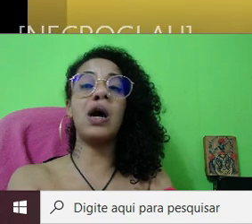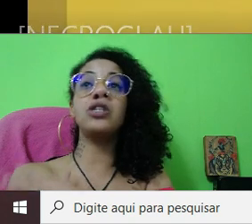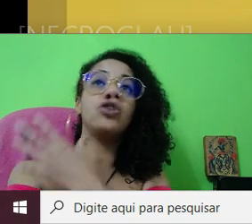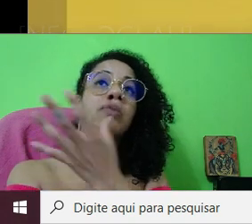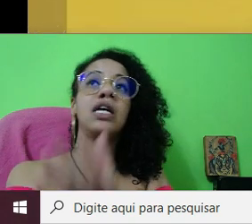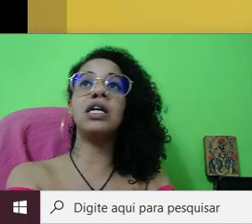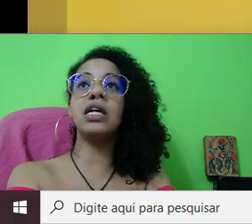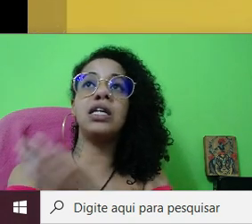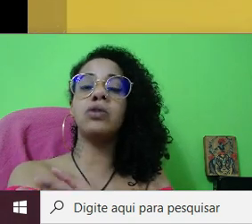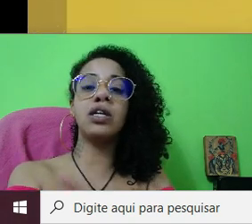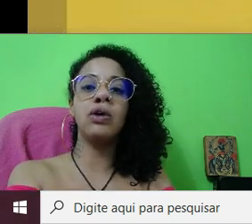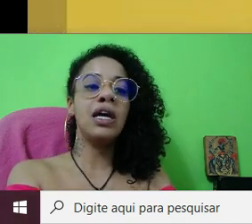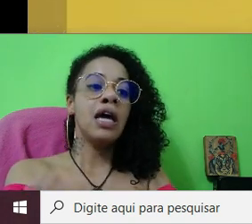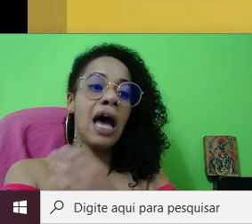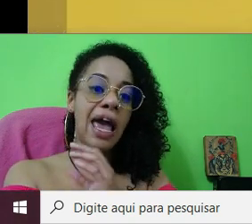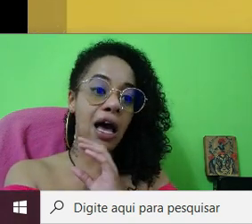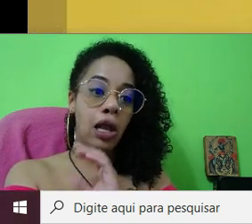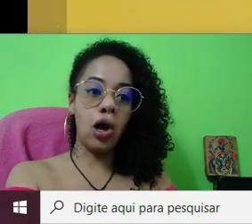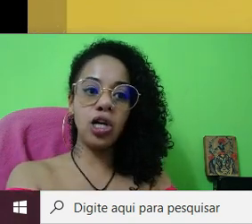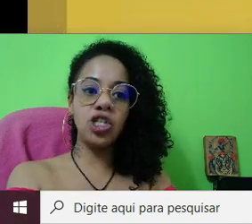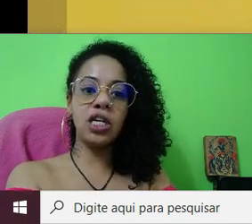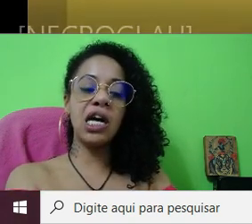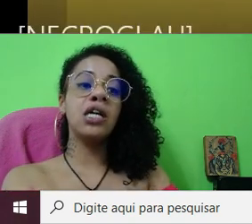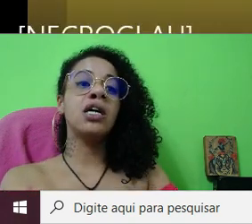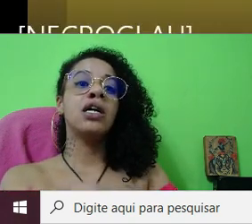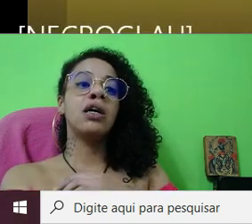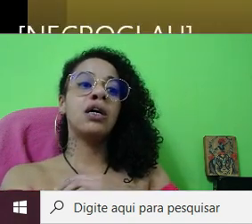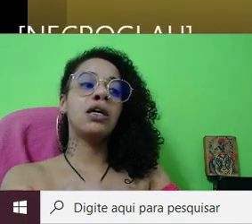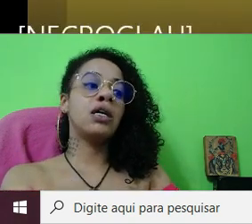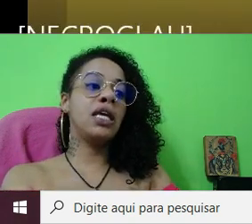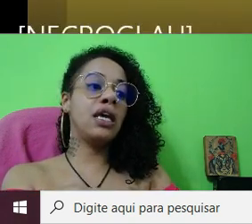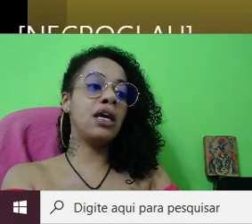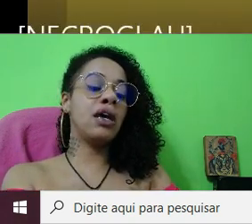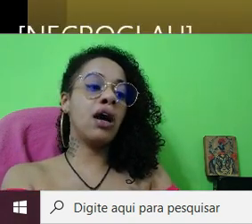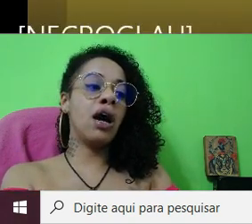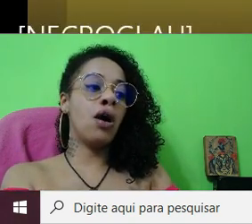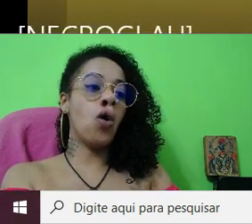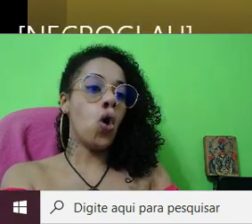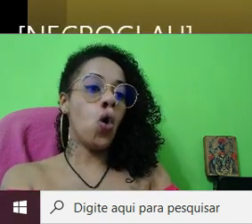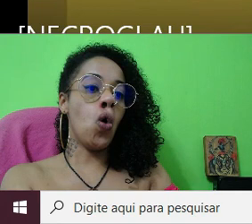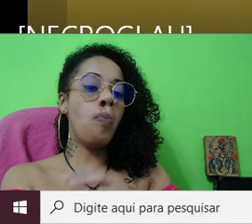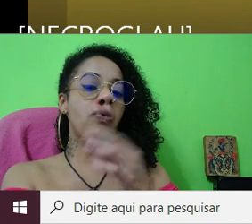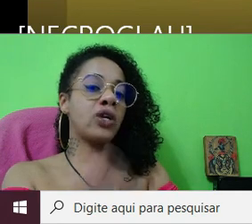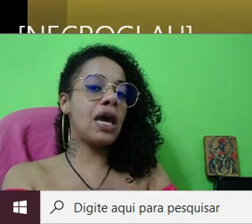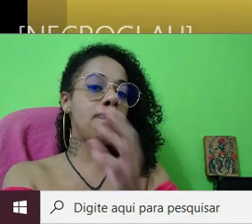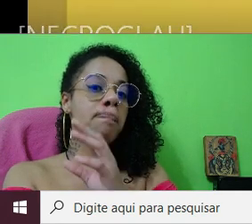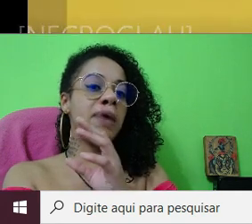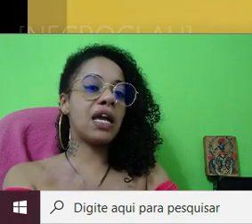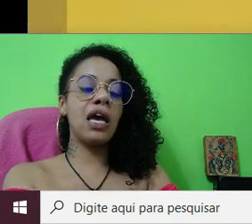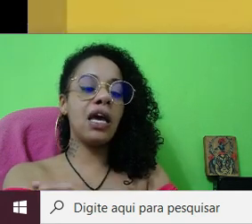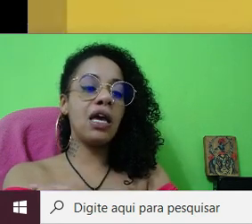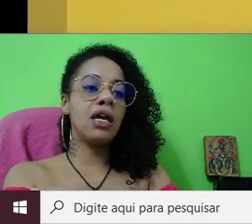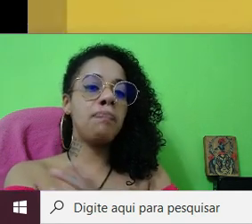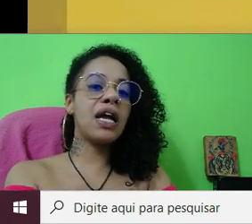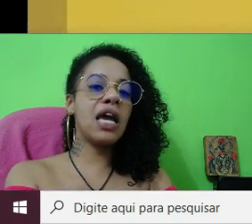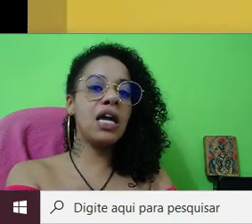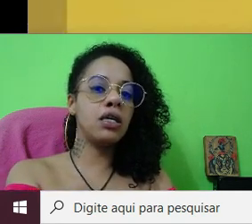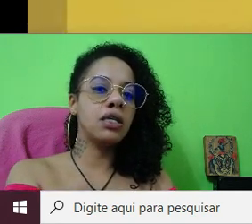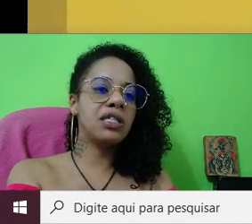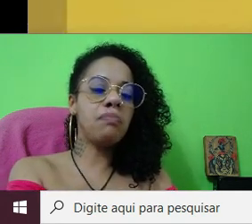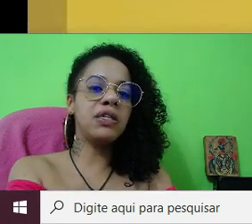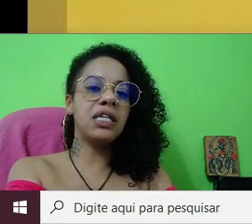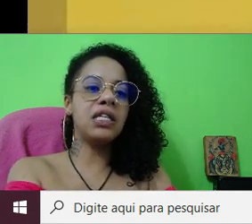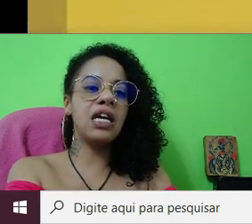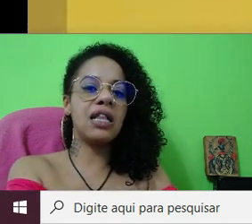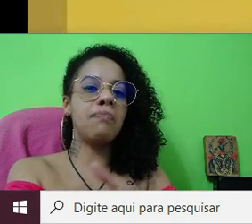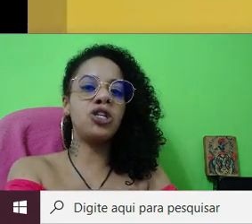falando tipo a Soberana isso aquilo é a lógica e o porquê para quê e para